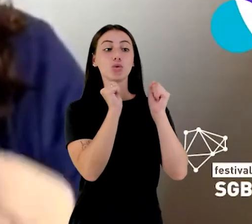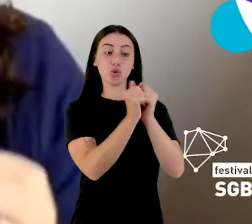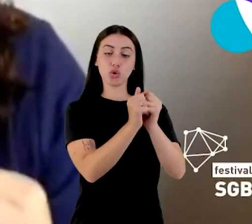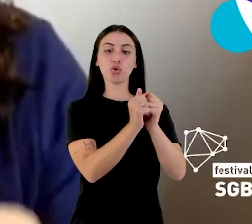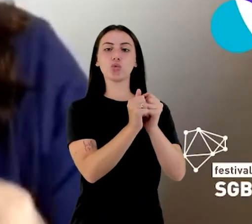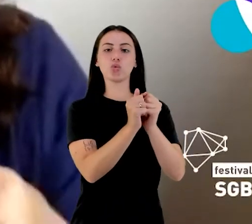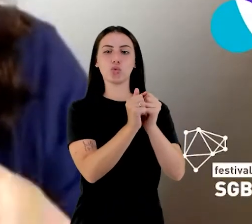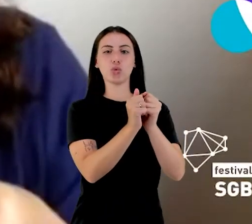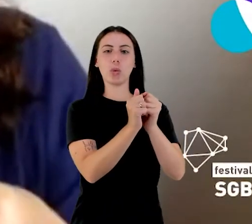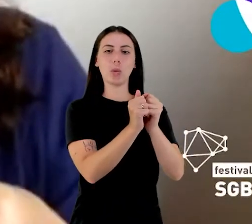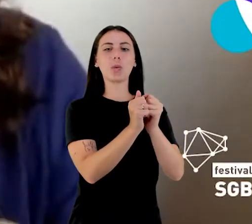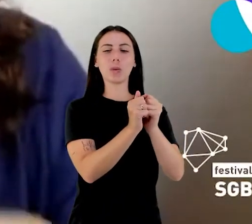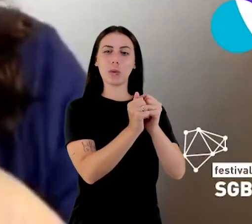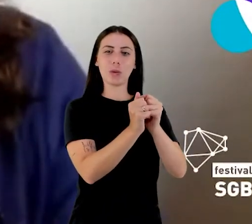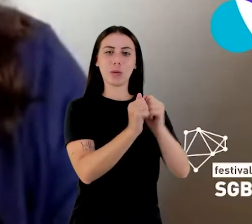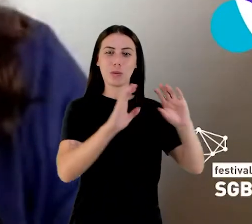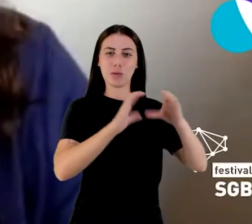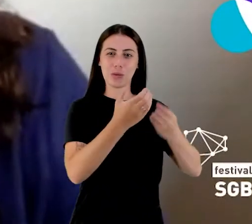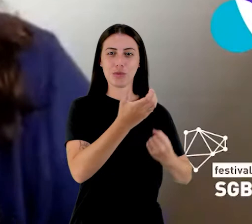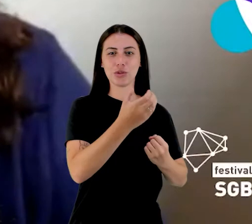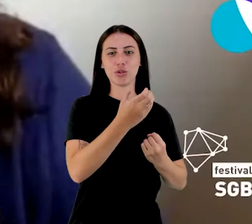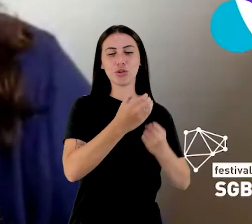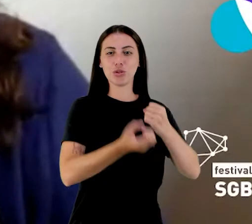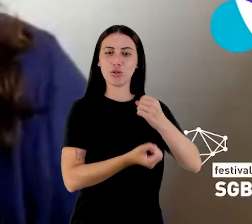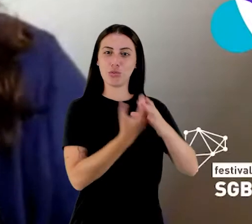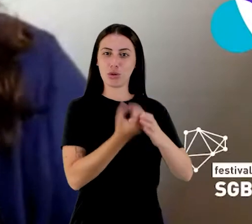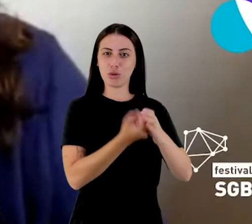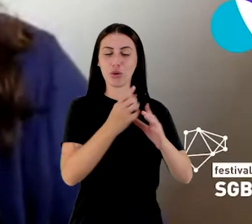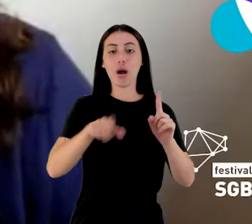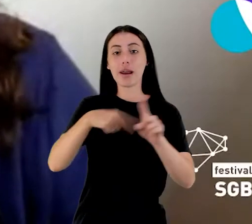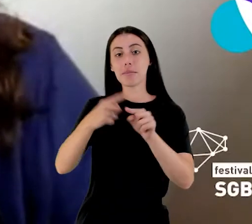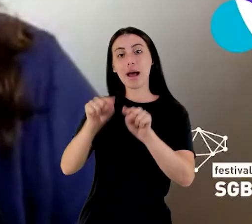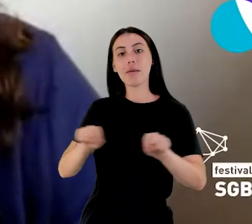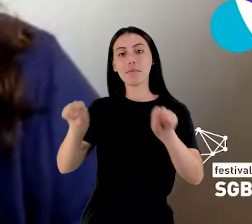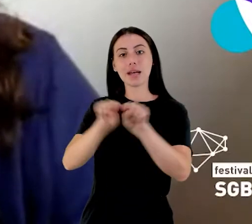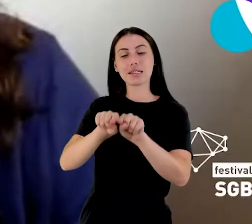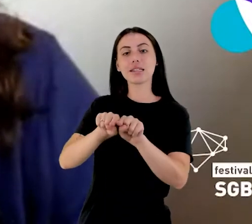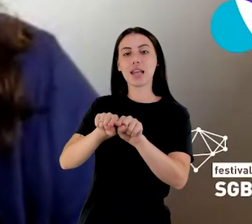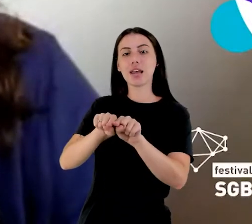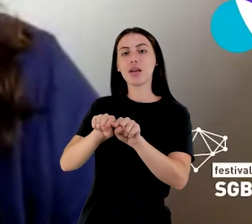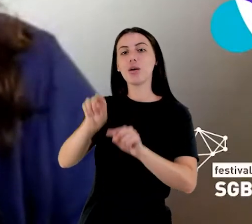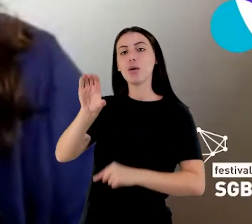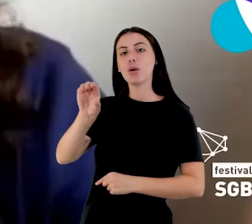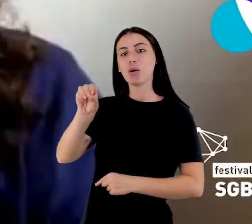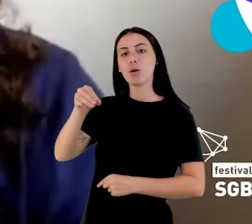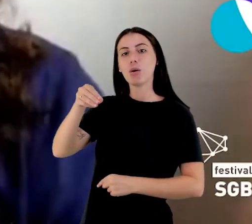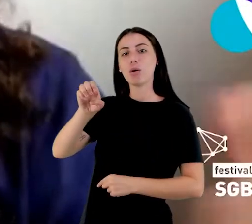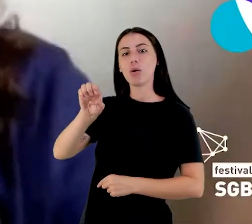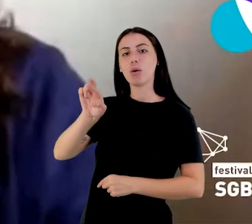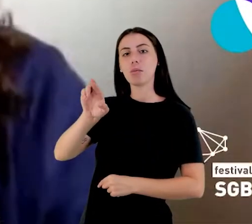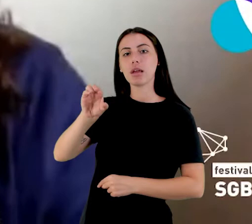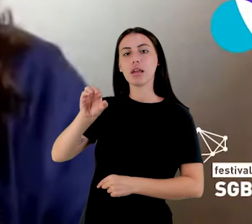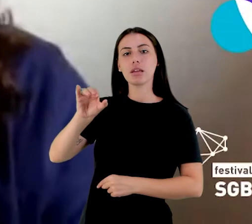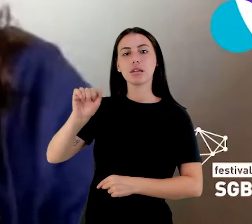ela para acontecer de uma maneira bem integrada, você precisa ter um produtor de impacto ou alguém da equipe que